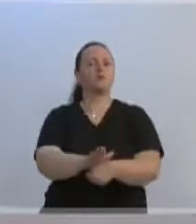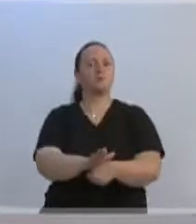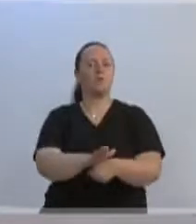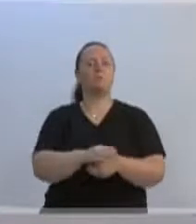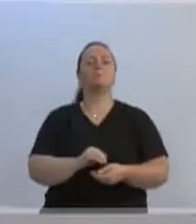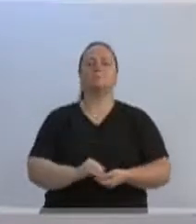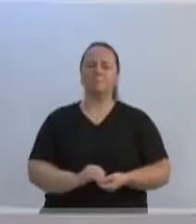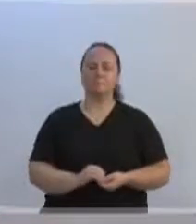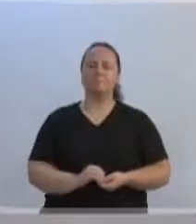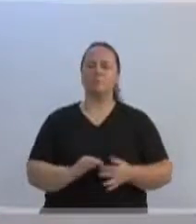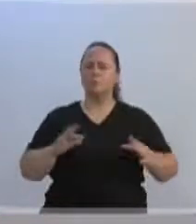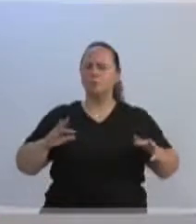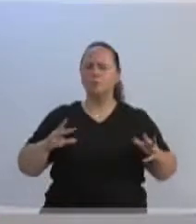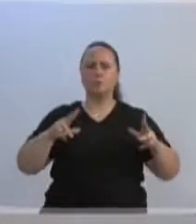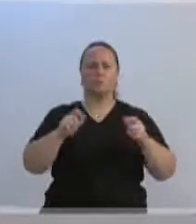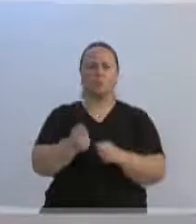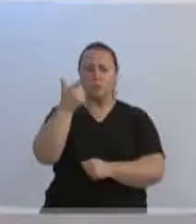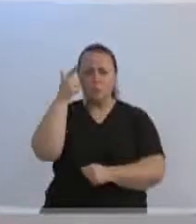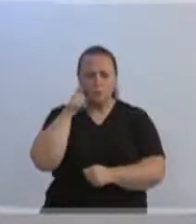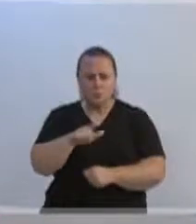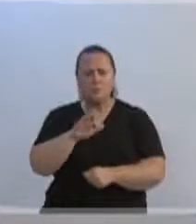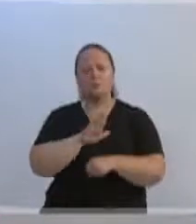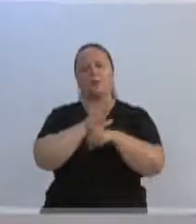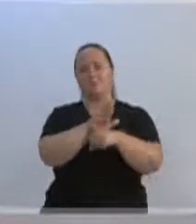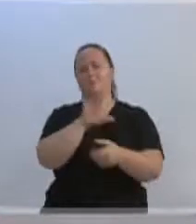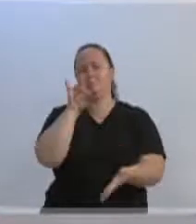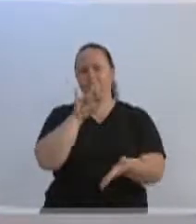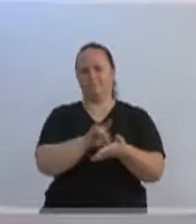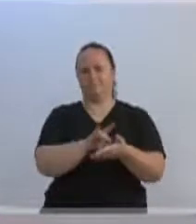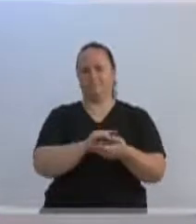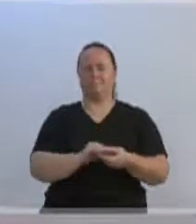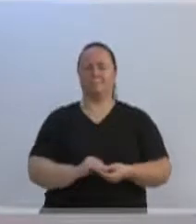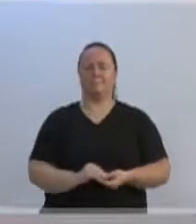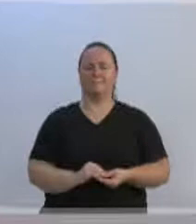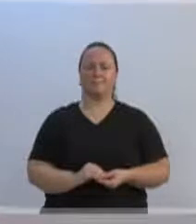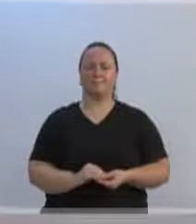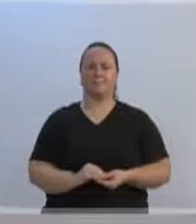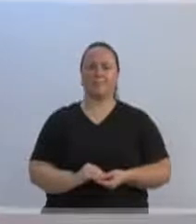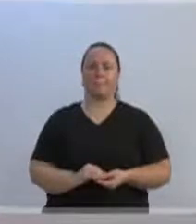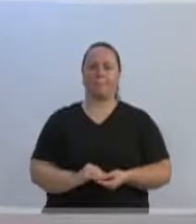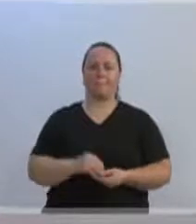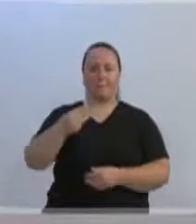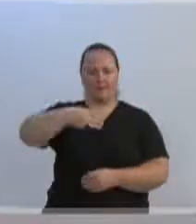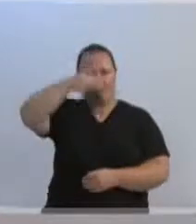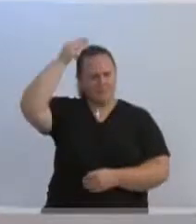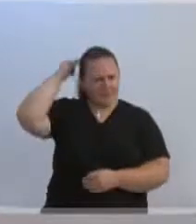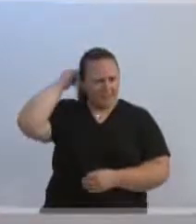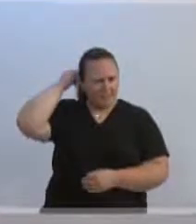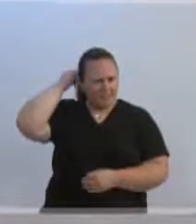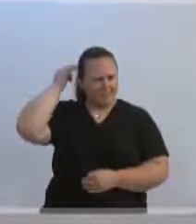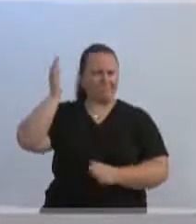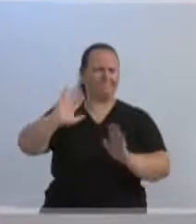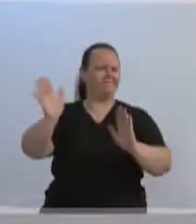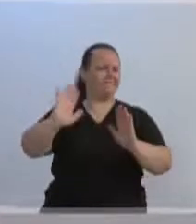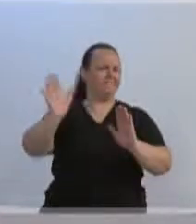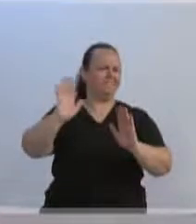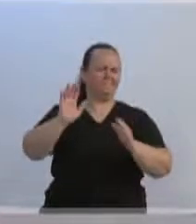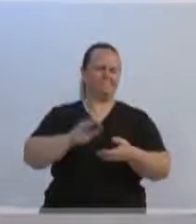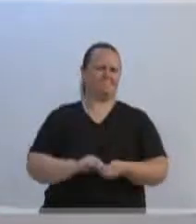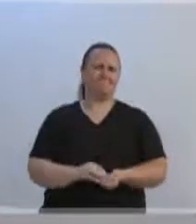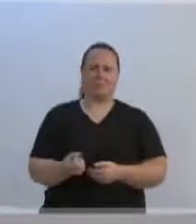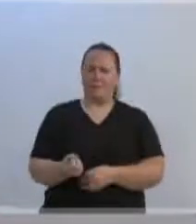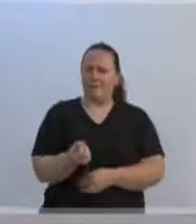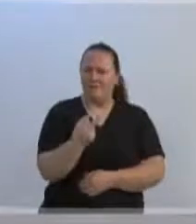e o que pode também pela nossa comunidade e dizer ao final da minha fala não temer mas não mesmo não vendo o brasil